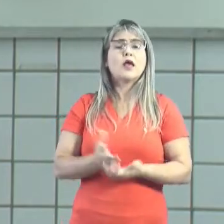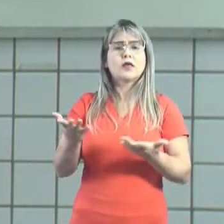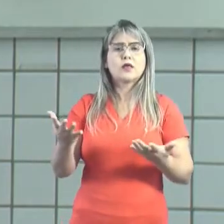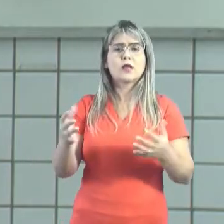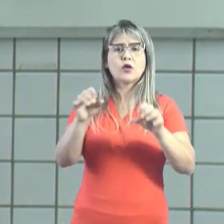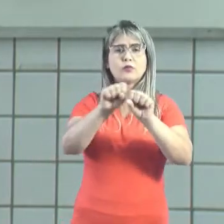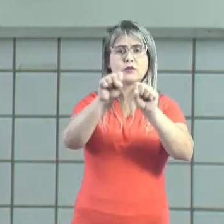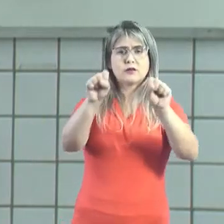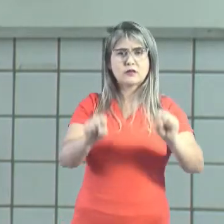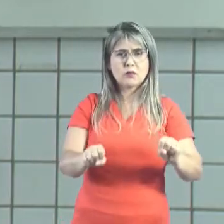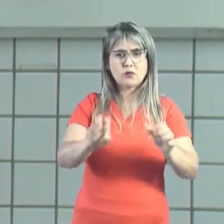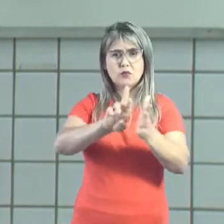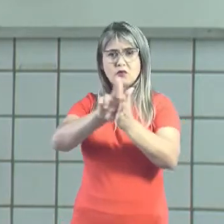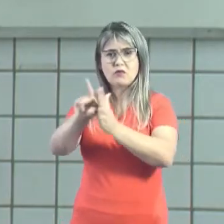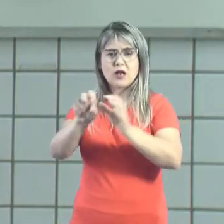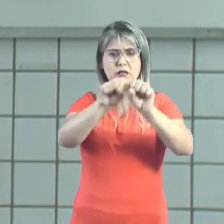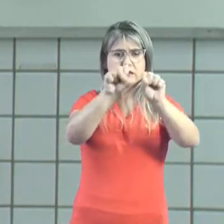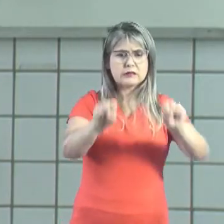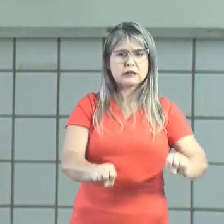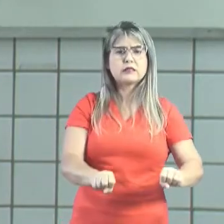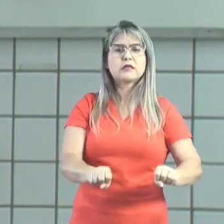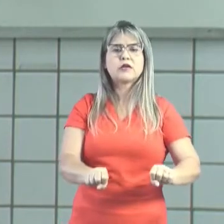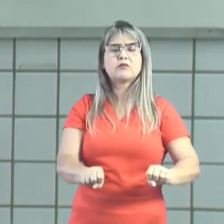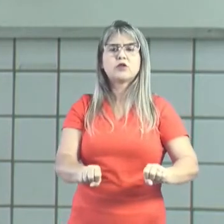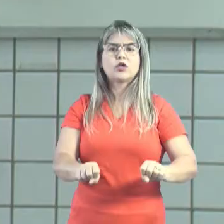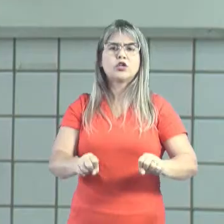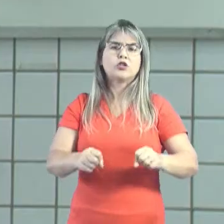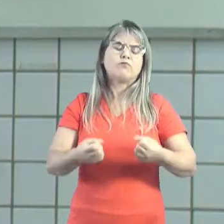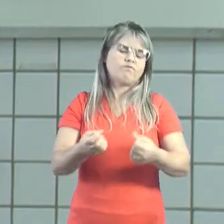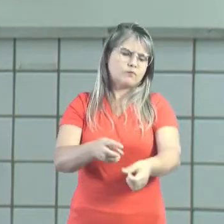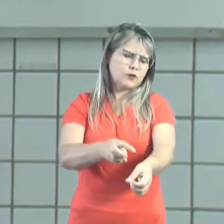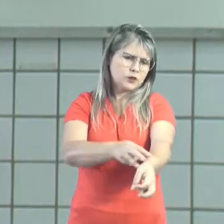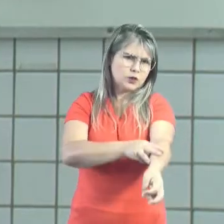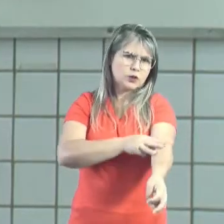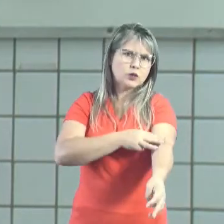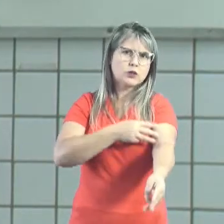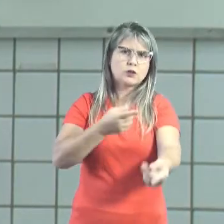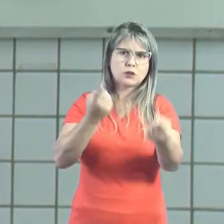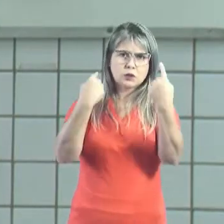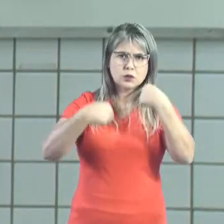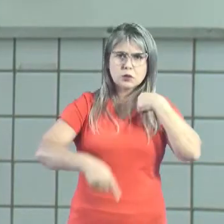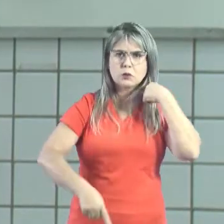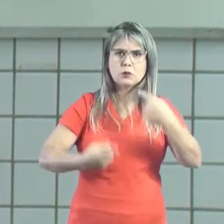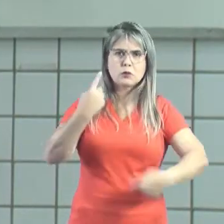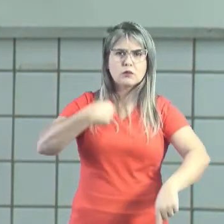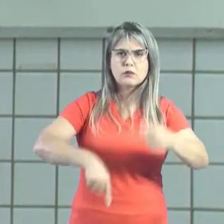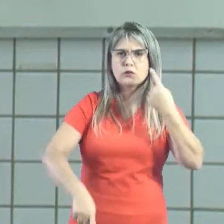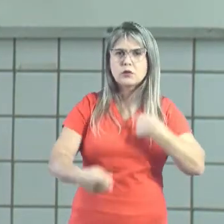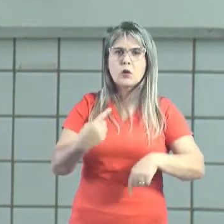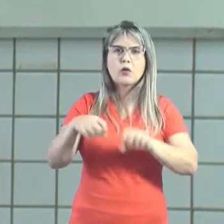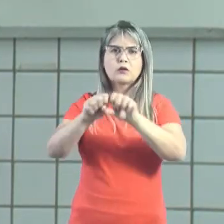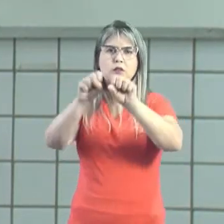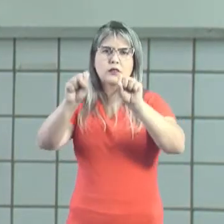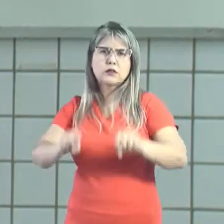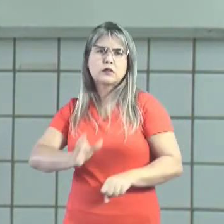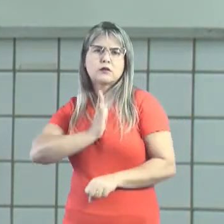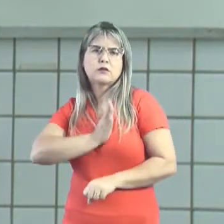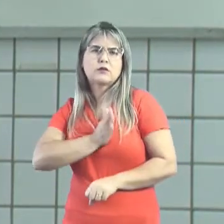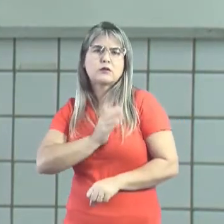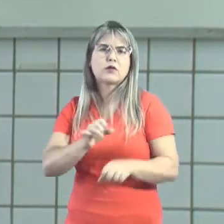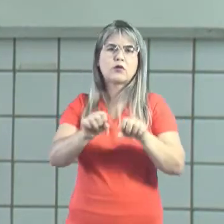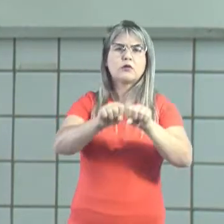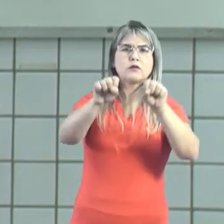reunidos, sistema digestório, circulatório, respiratório, cardiovascular, reunidos vão formar